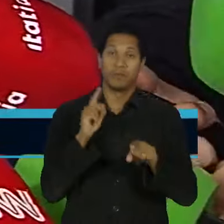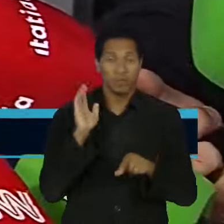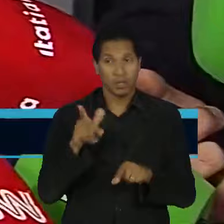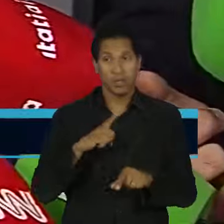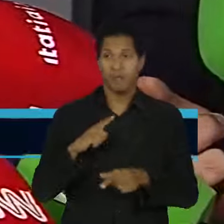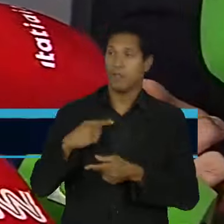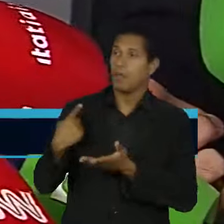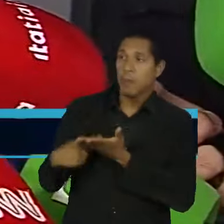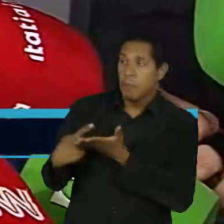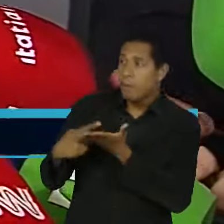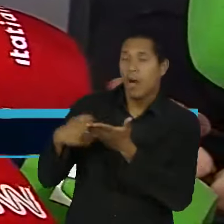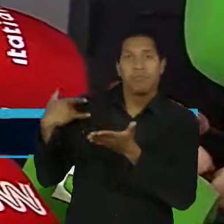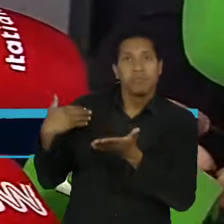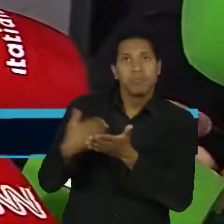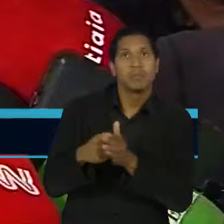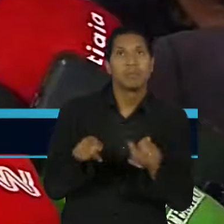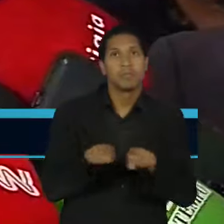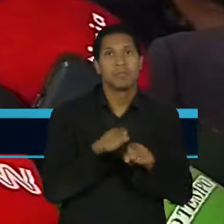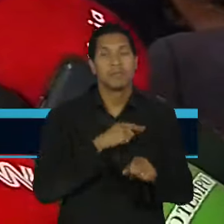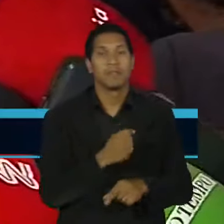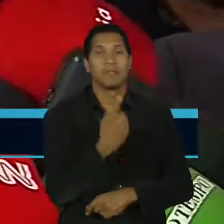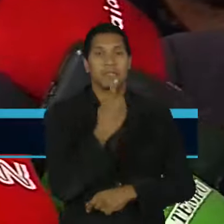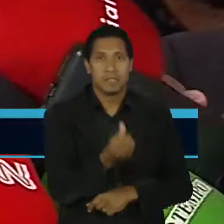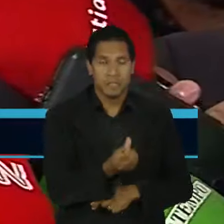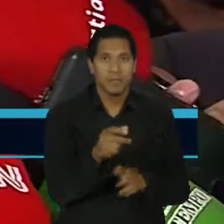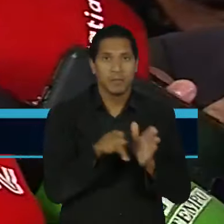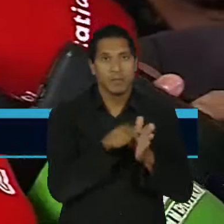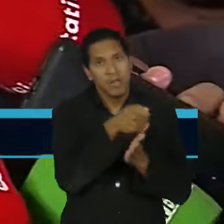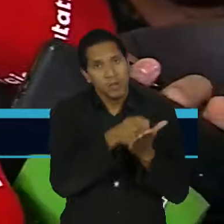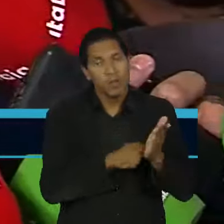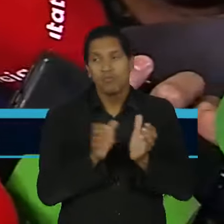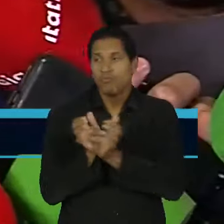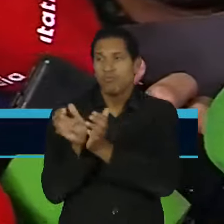com os 16 relatores setoriais. Logicamente, se não